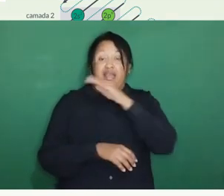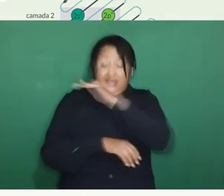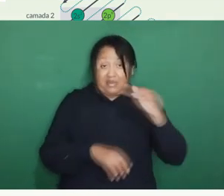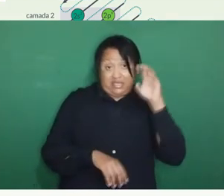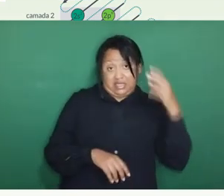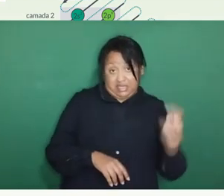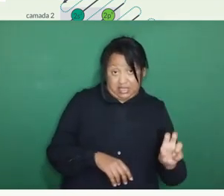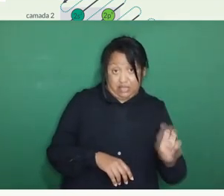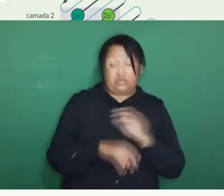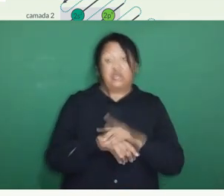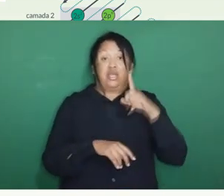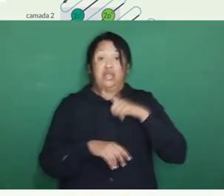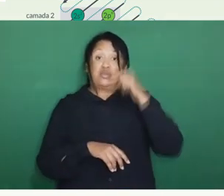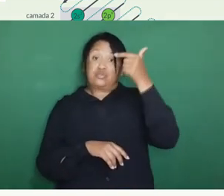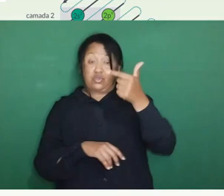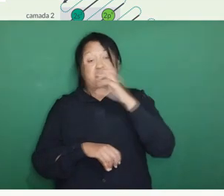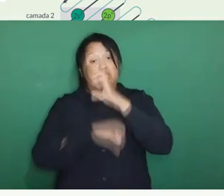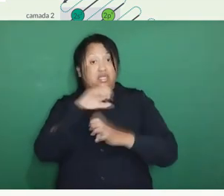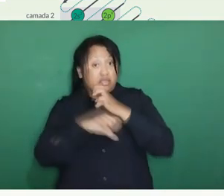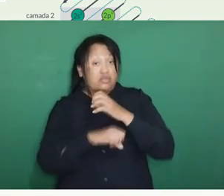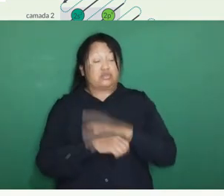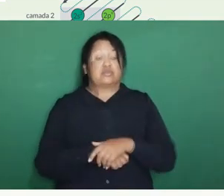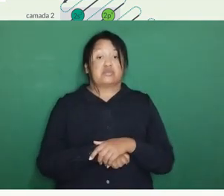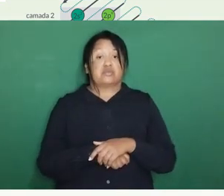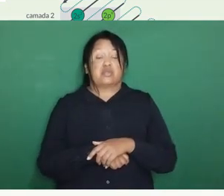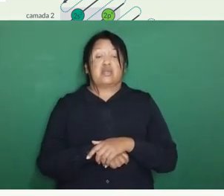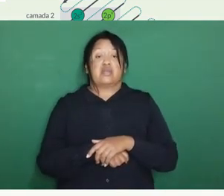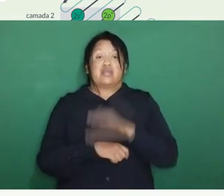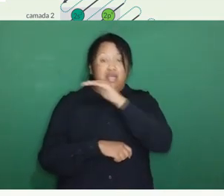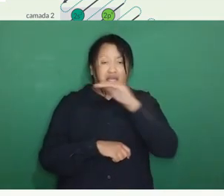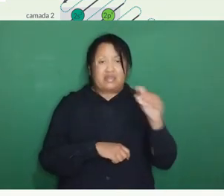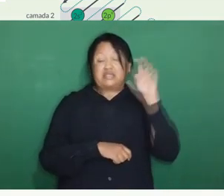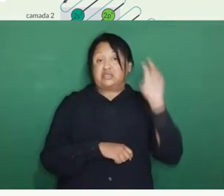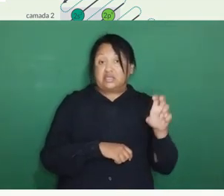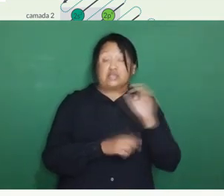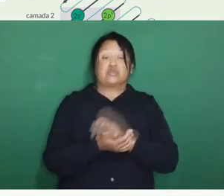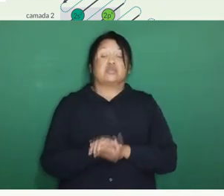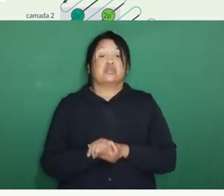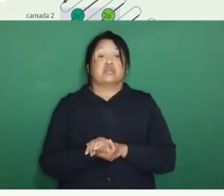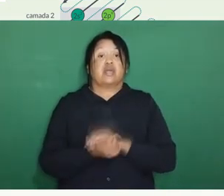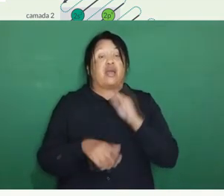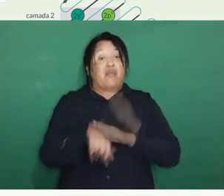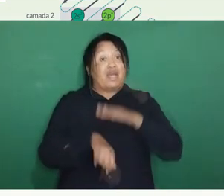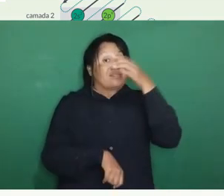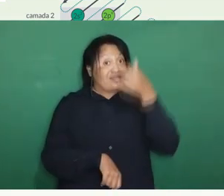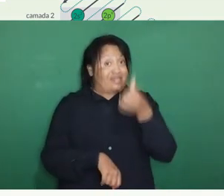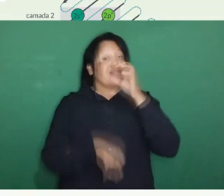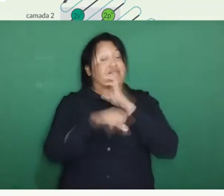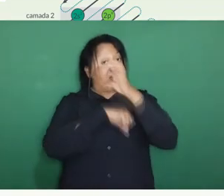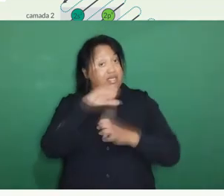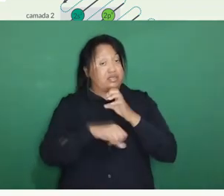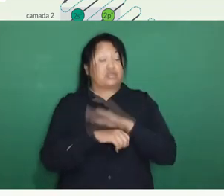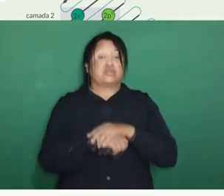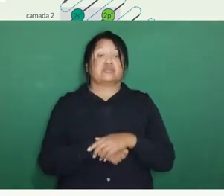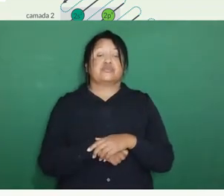camada 5 Eu tenho dois elétrons na camada cinco mais